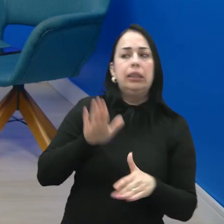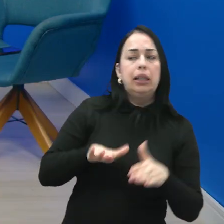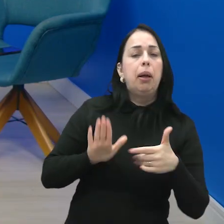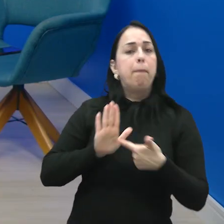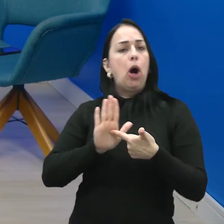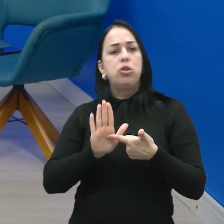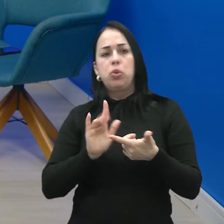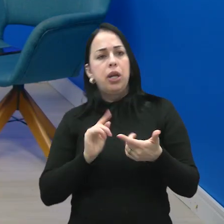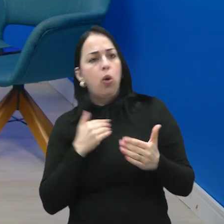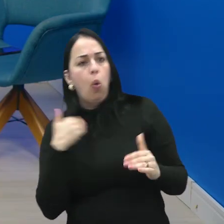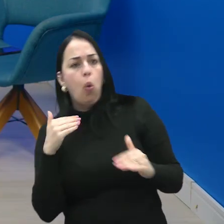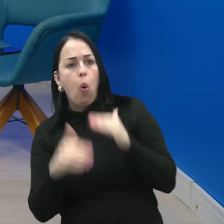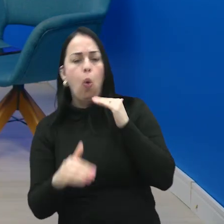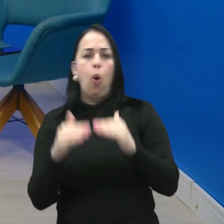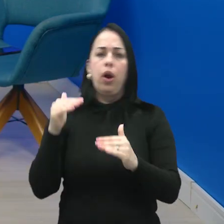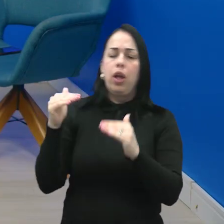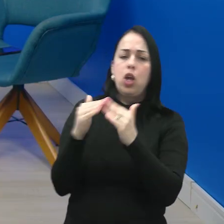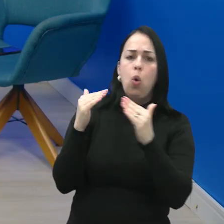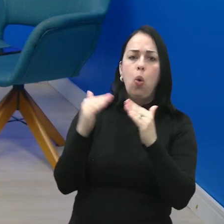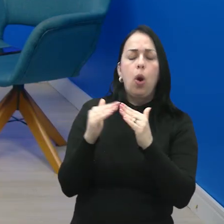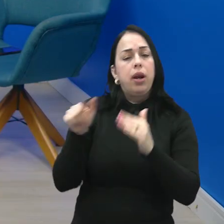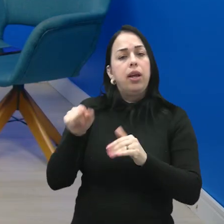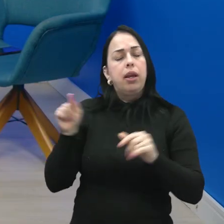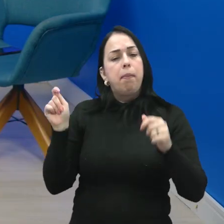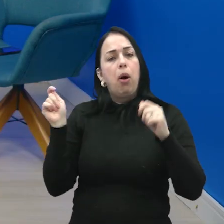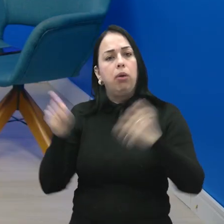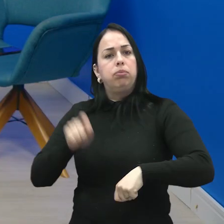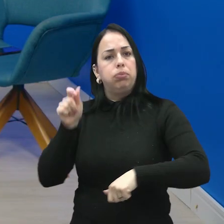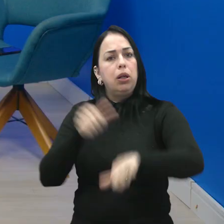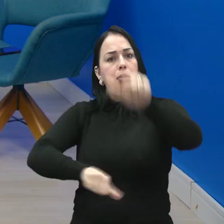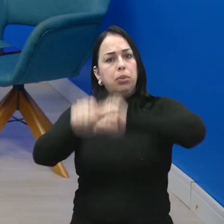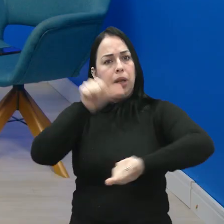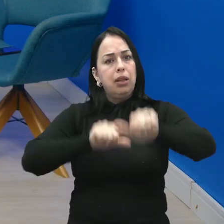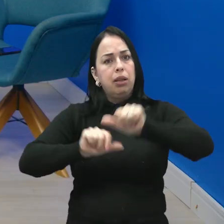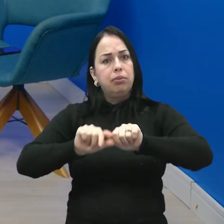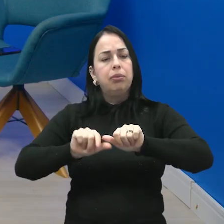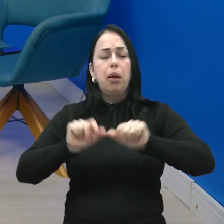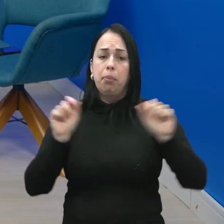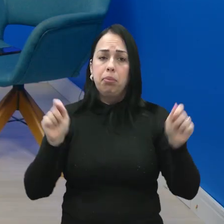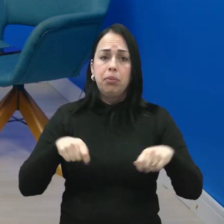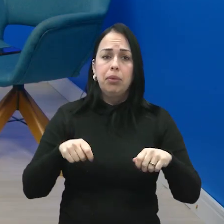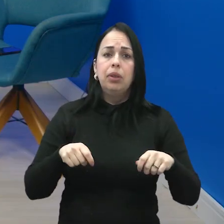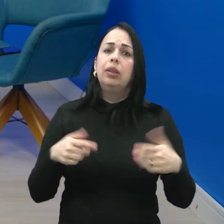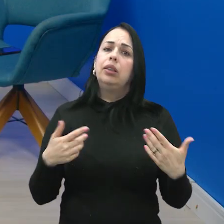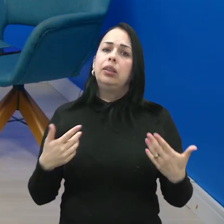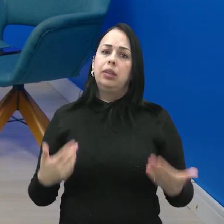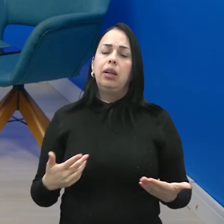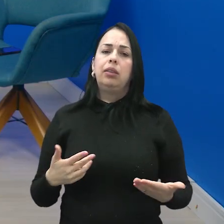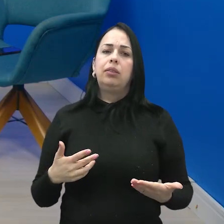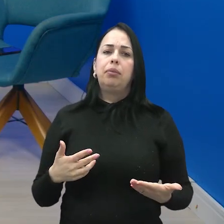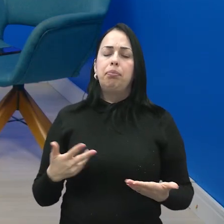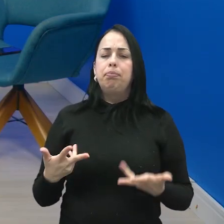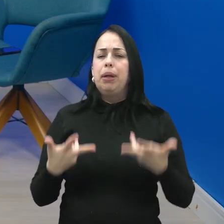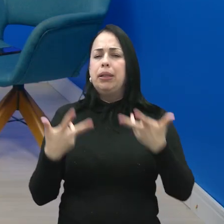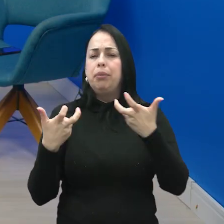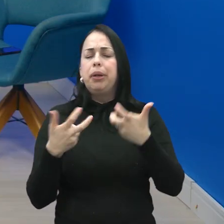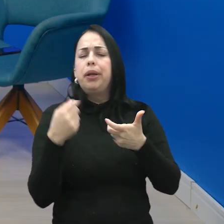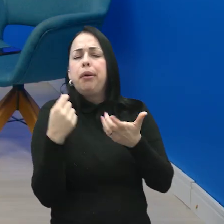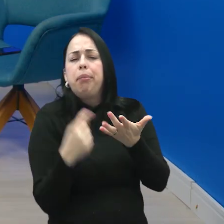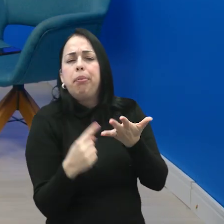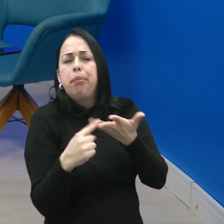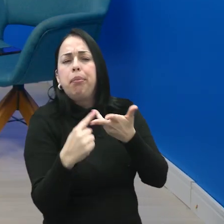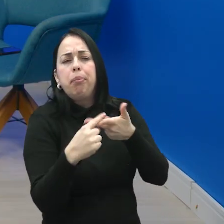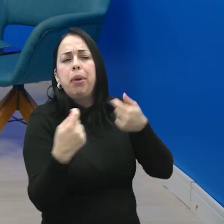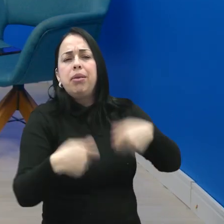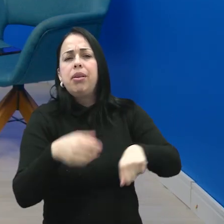uma insatisfação, de uma necessidade, de uma vontade, que as coisas podem ser mudadas, né? A partir daí vão reconhecendo